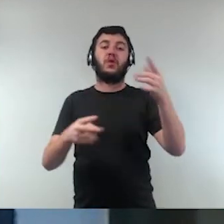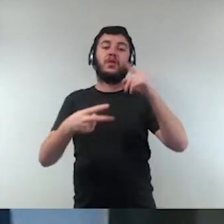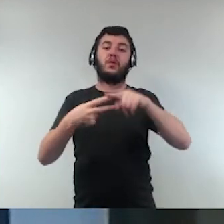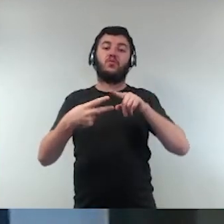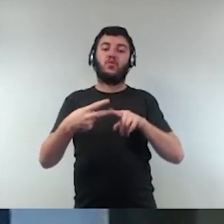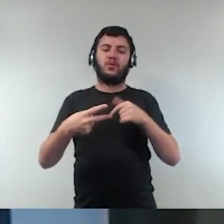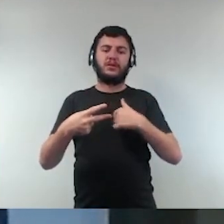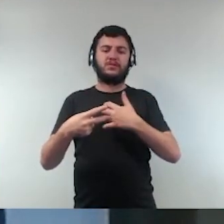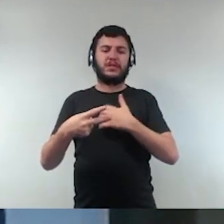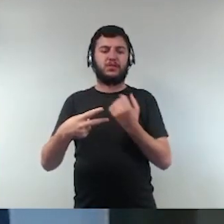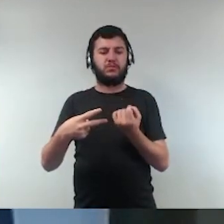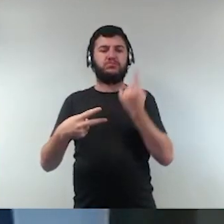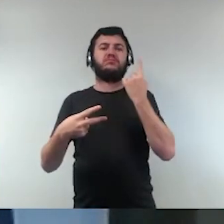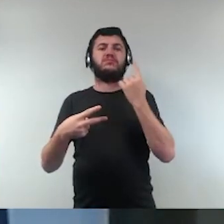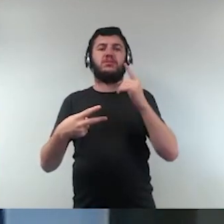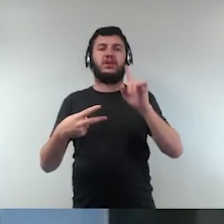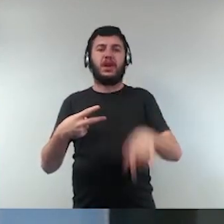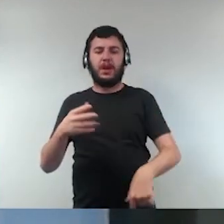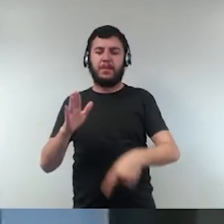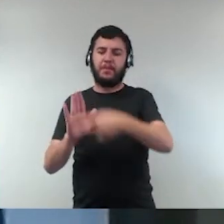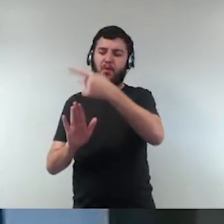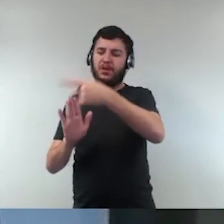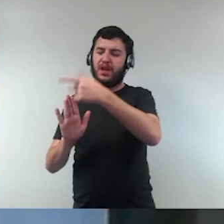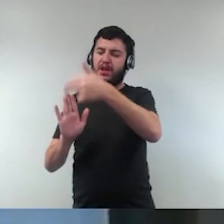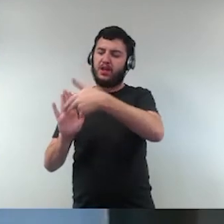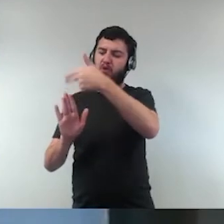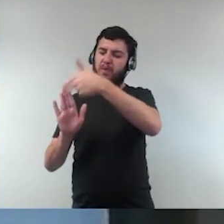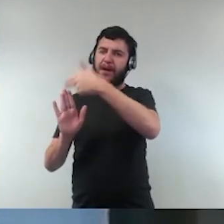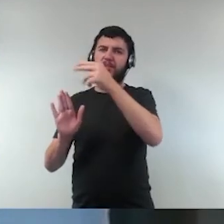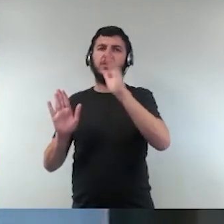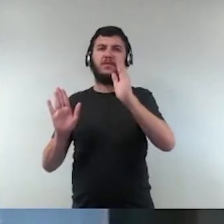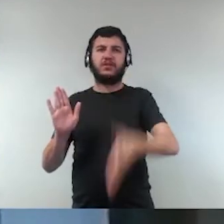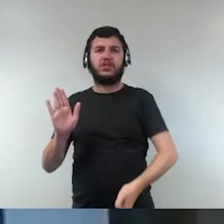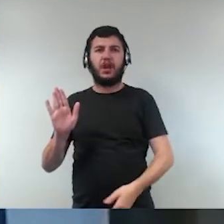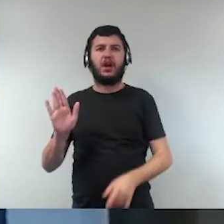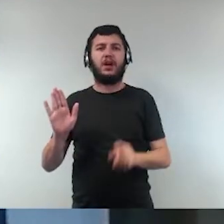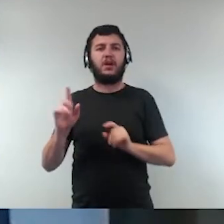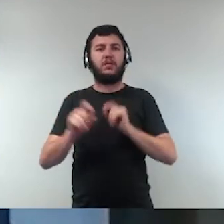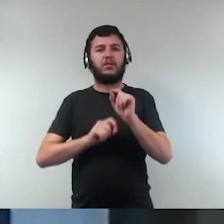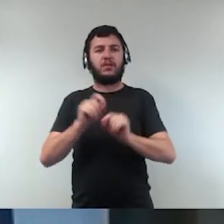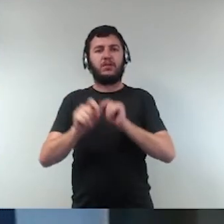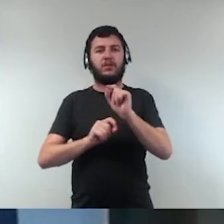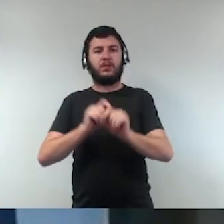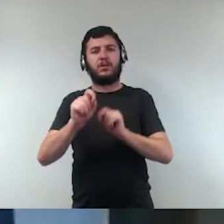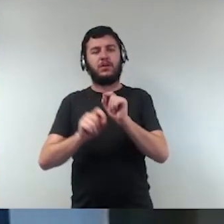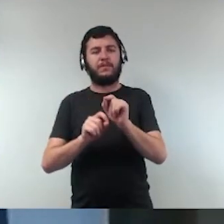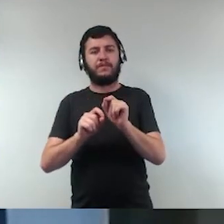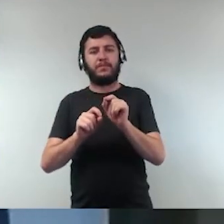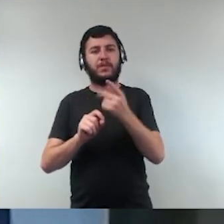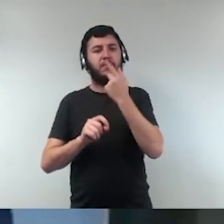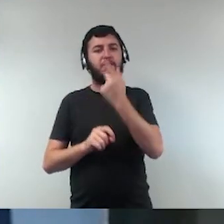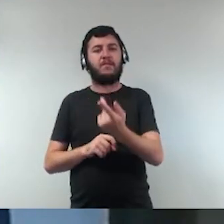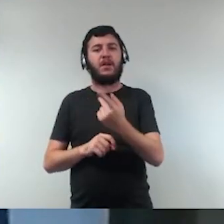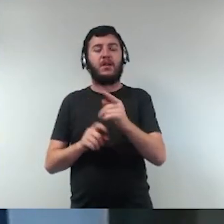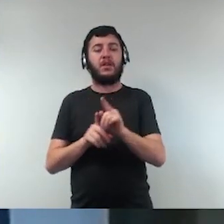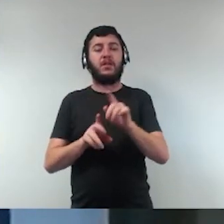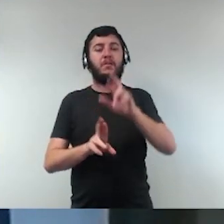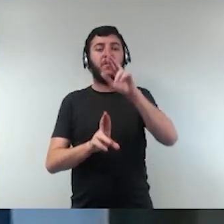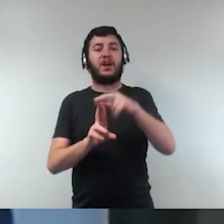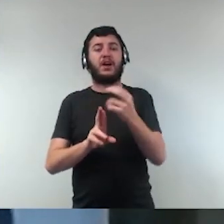por conta dessas portarias, dessas normativas, a respeito, por exemplo, do parágrafo 1º do